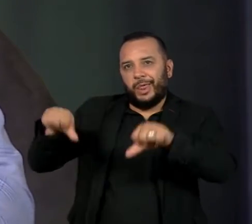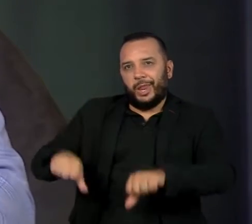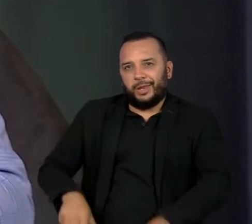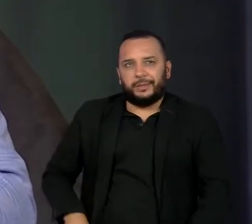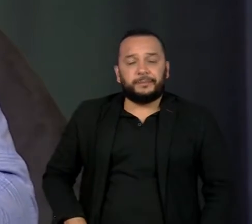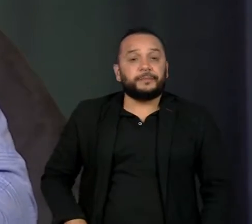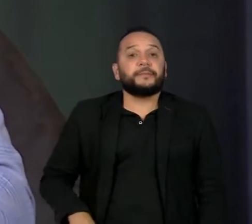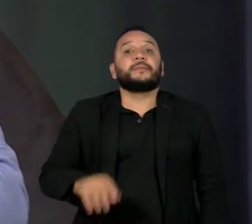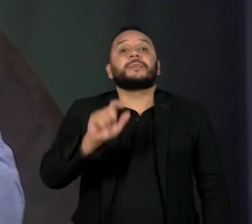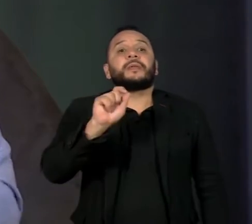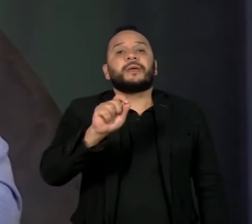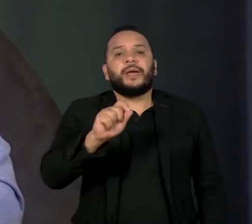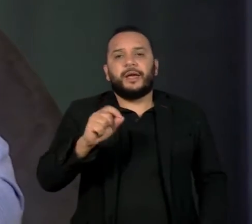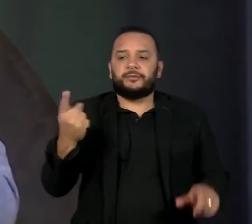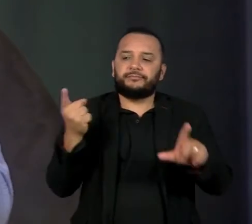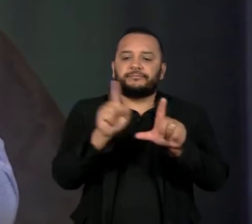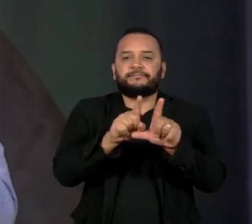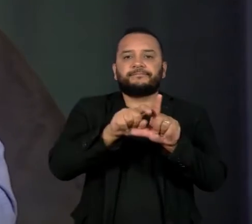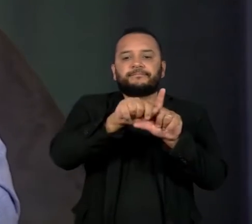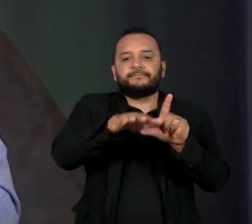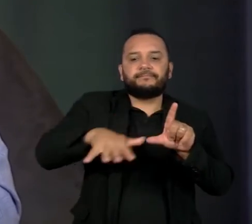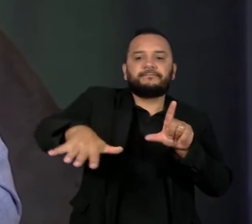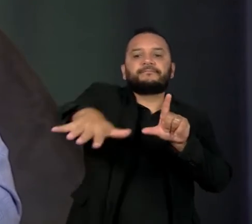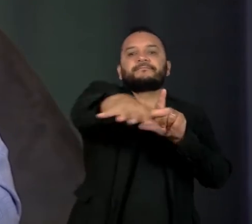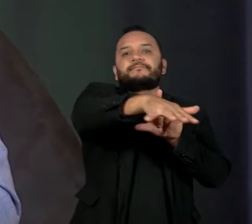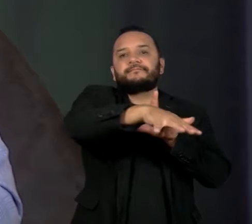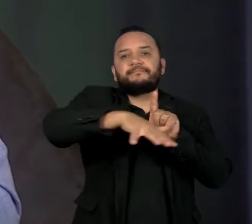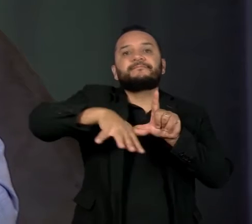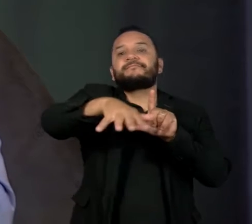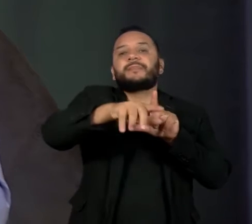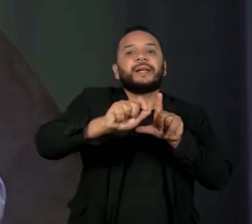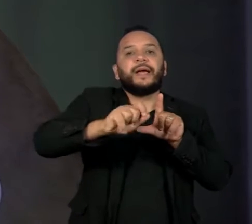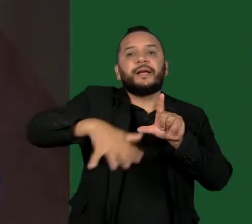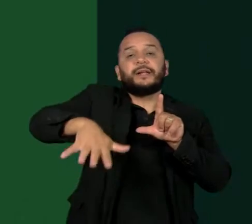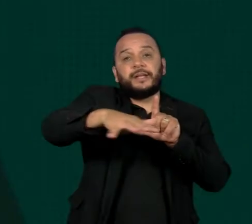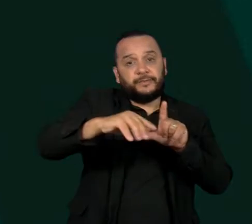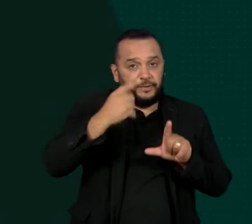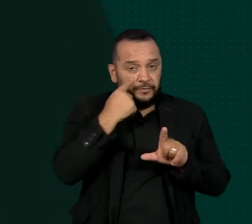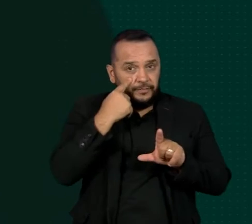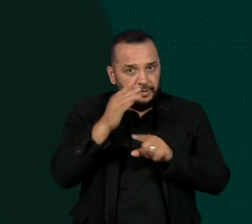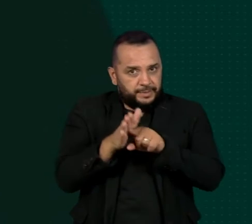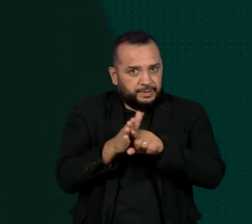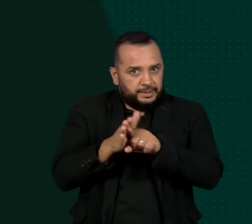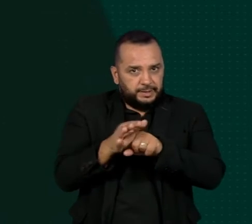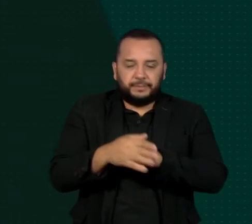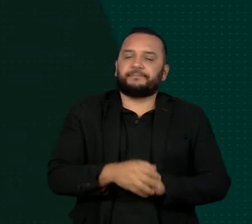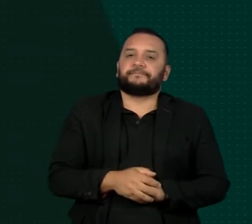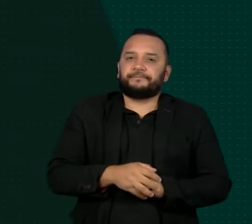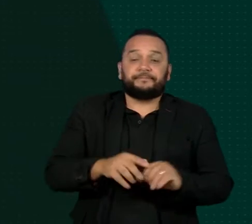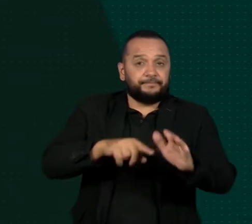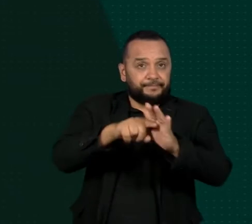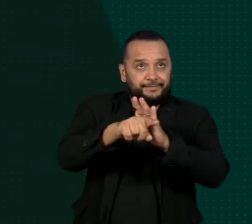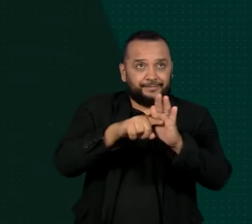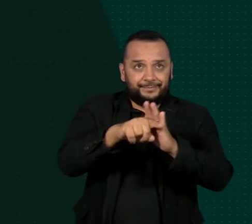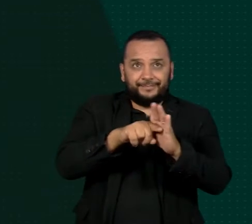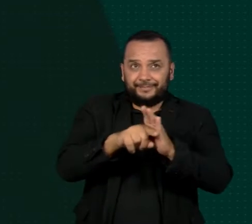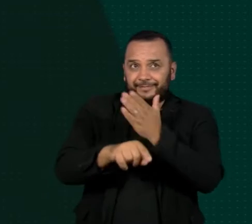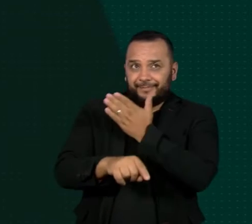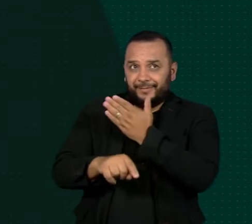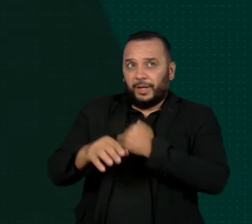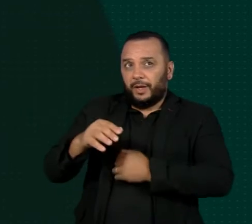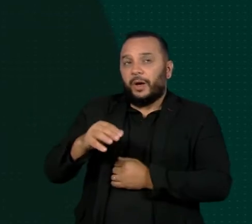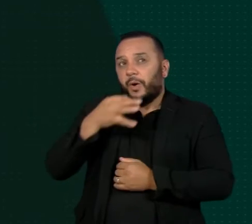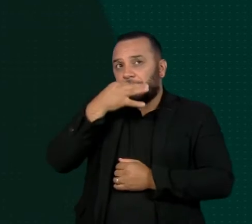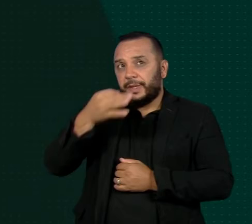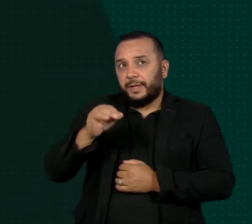dos influenciadores no Brasil? Vamos saber melhor através dos dados. Pesquisa realizada pela Opinion Box em